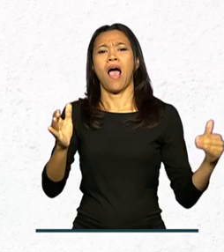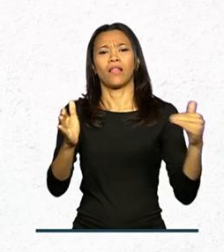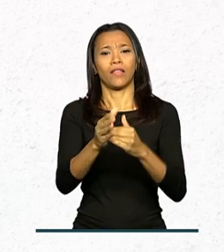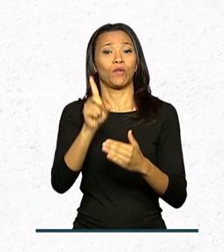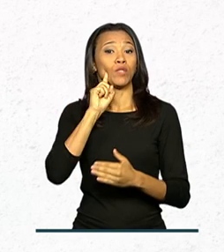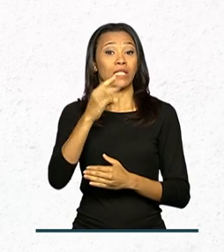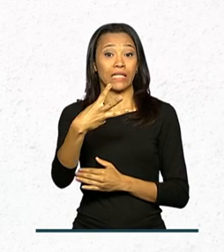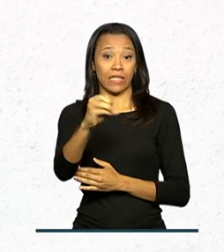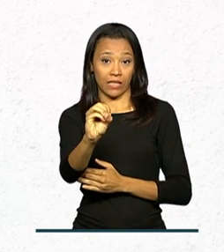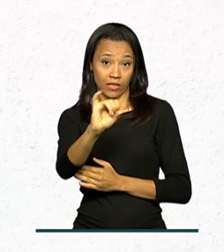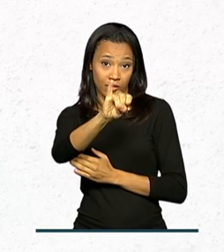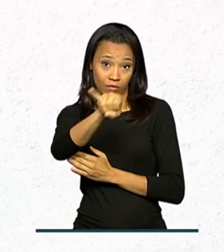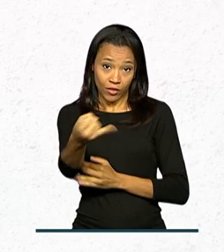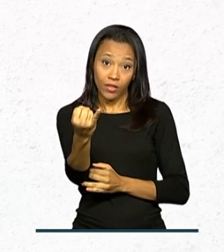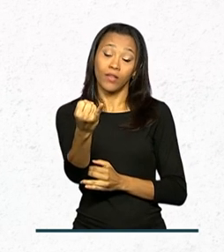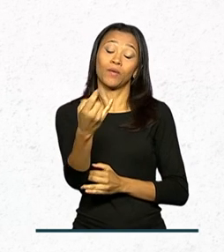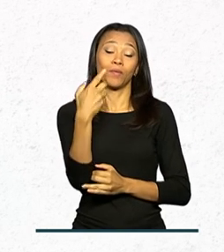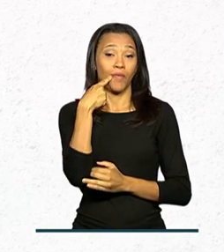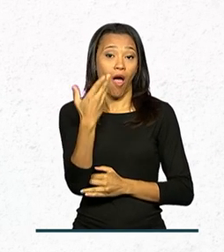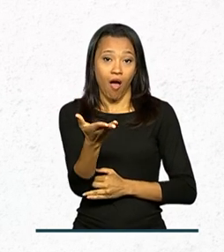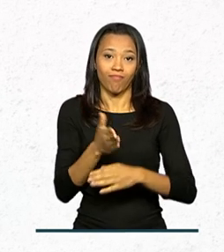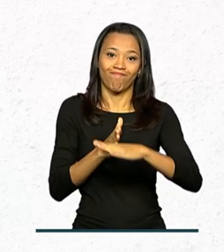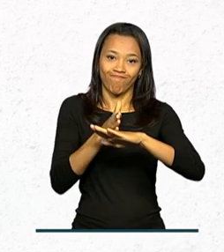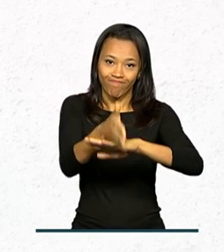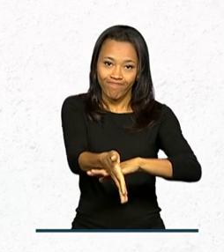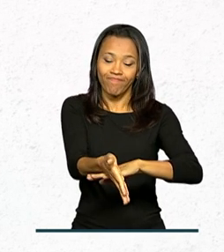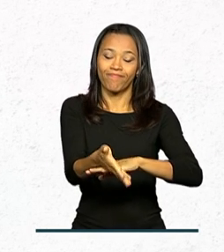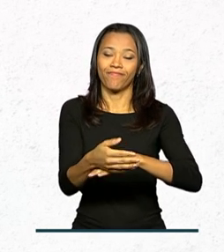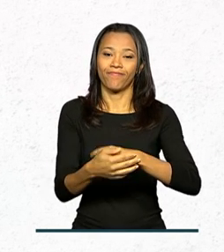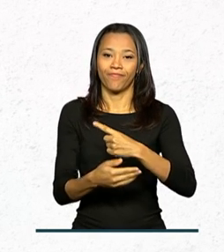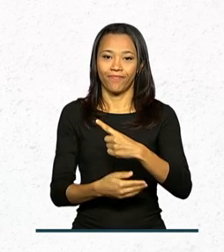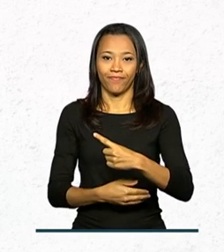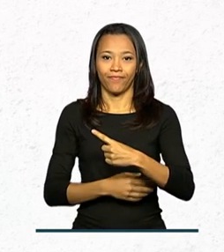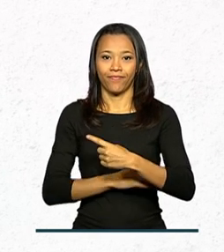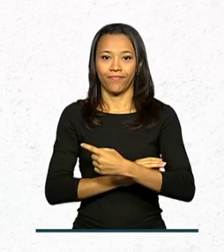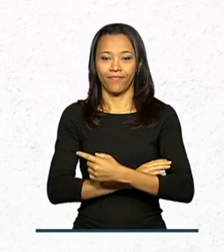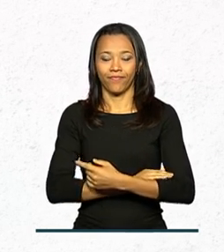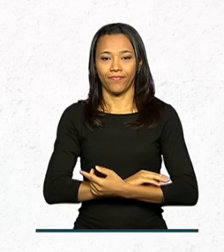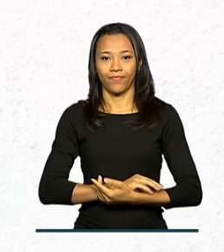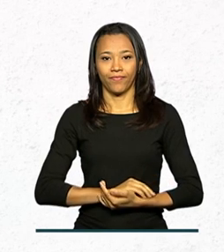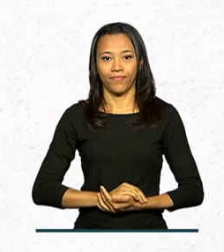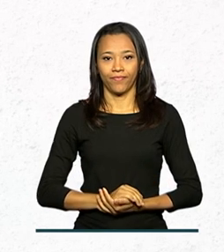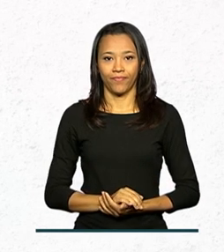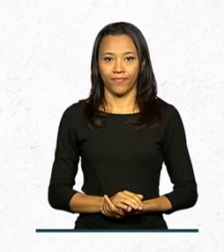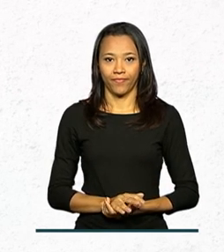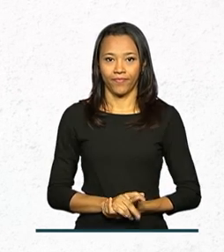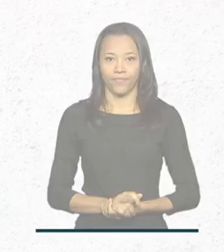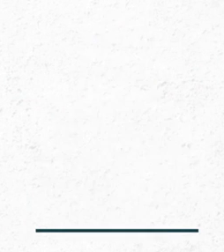30 de janeiro. O endereço é inspirebr.com.br.